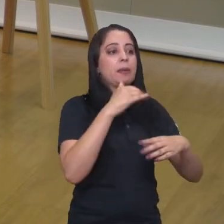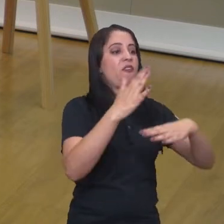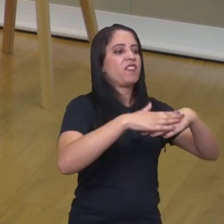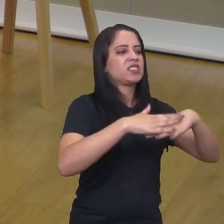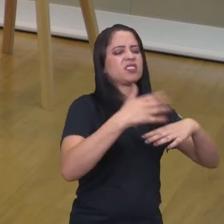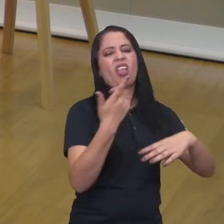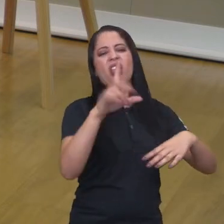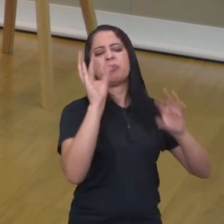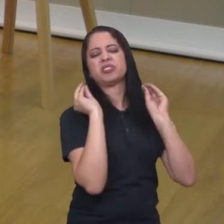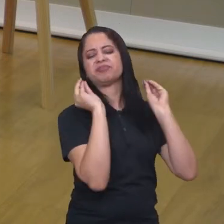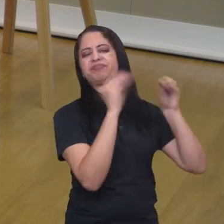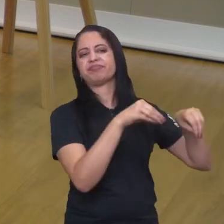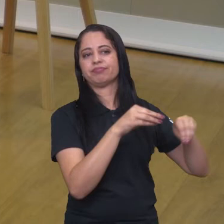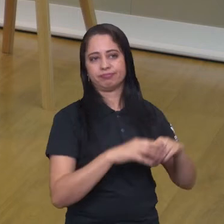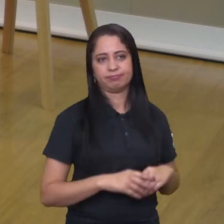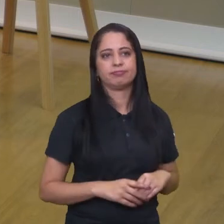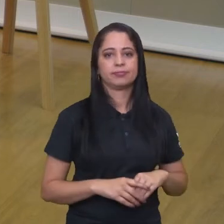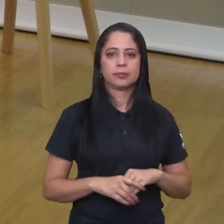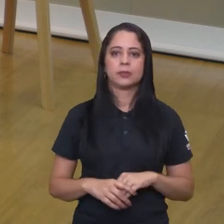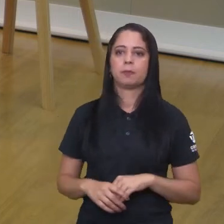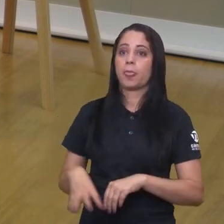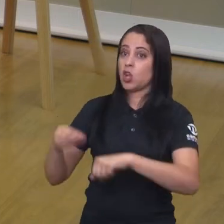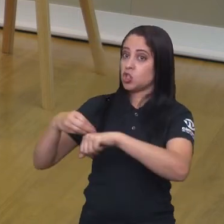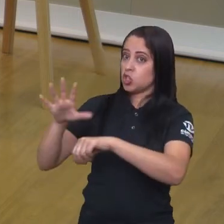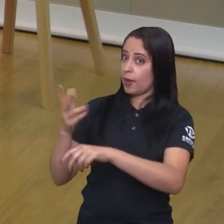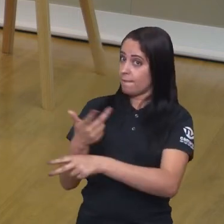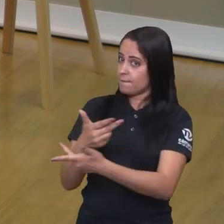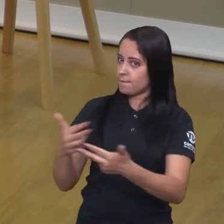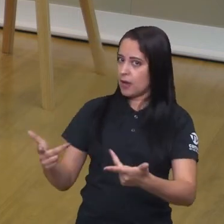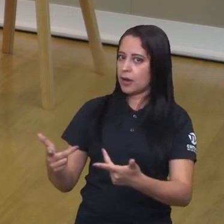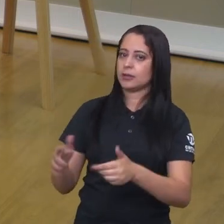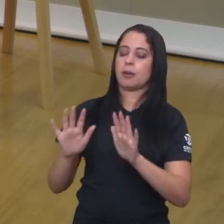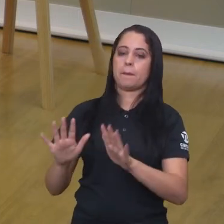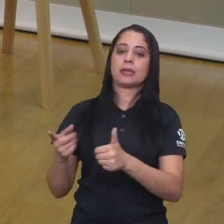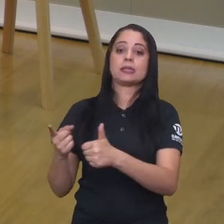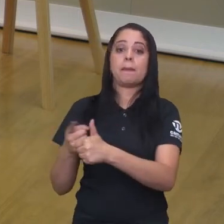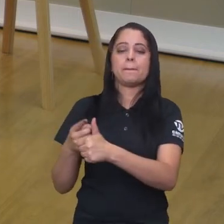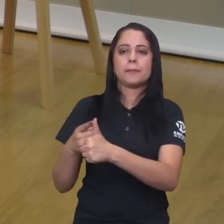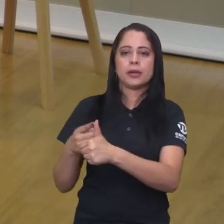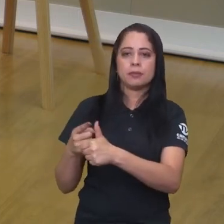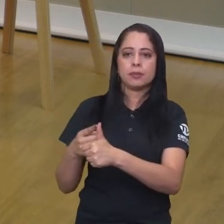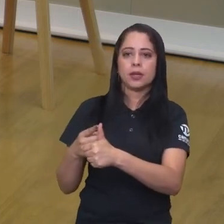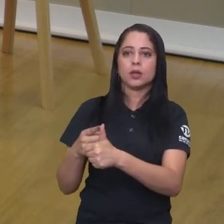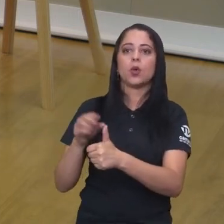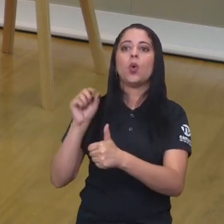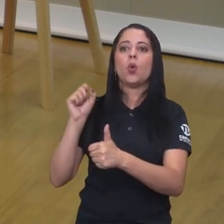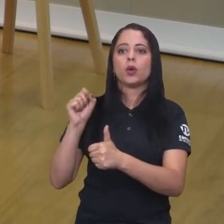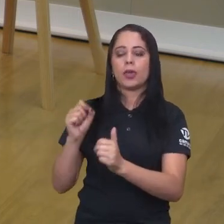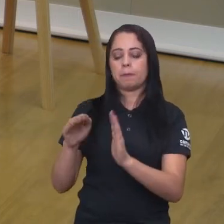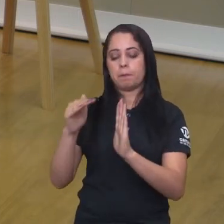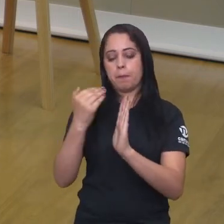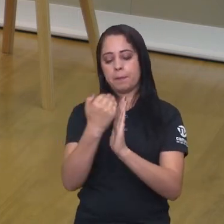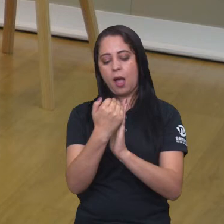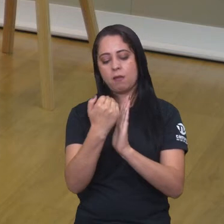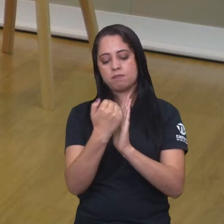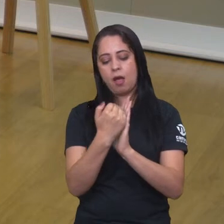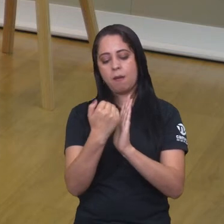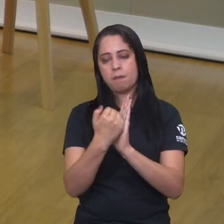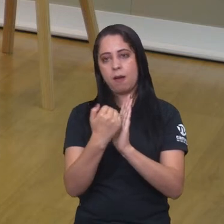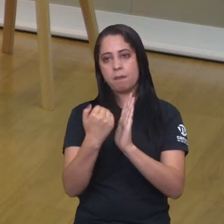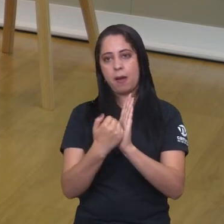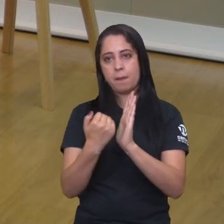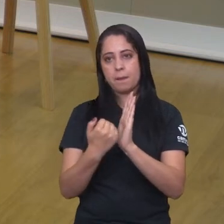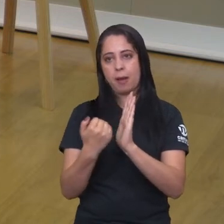é deixar uma ação para depois? Isso. Bom, aqui tem várias dicas, né? Mas acho que a gente pode primeiro começar listando o que precisa